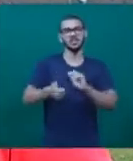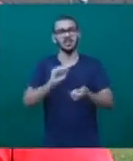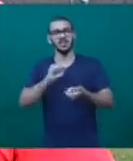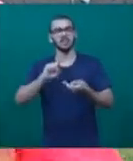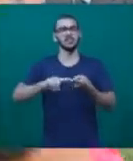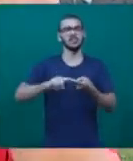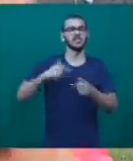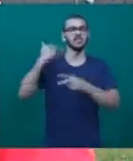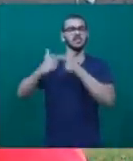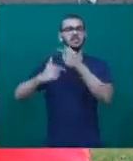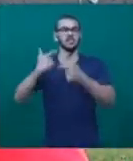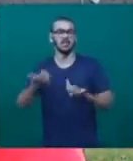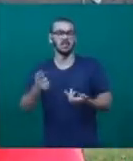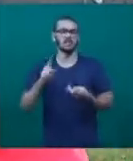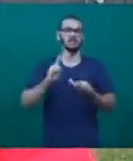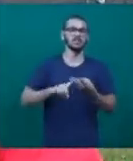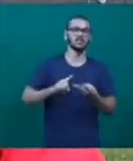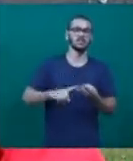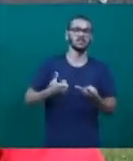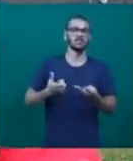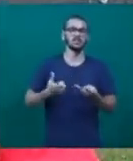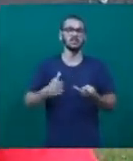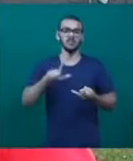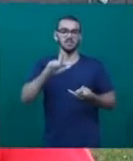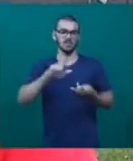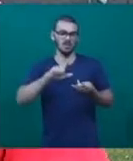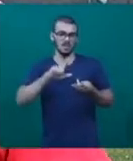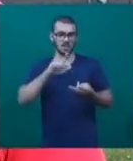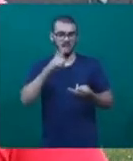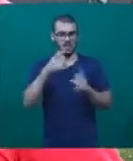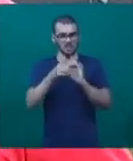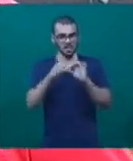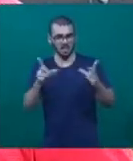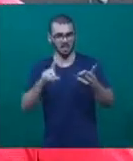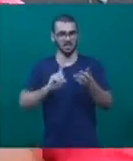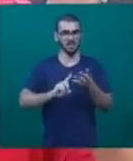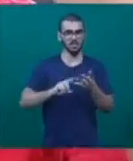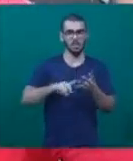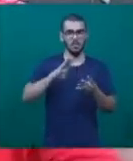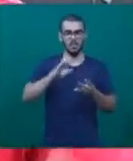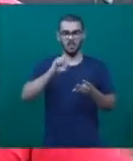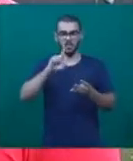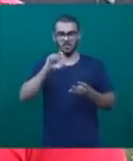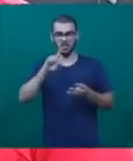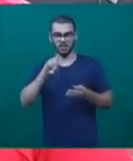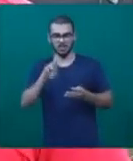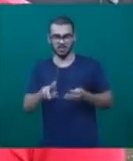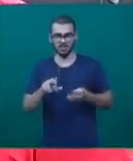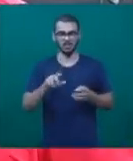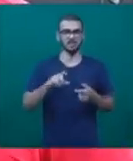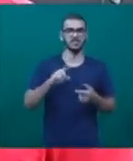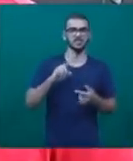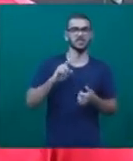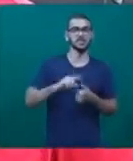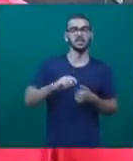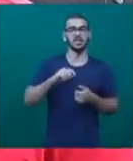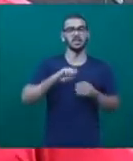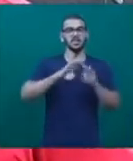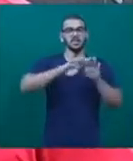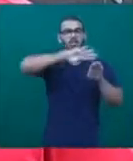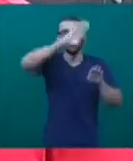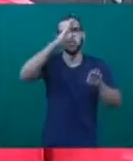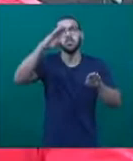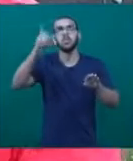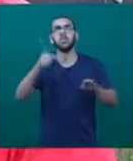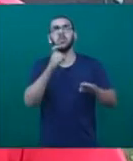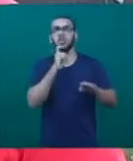escalada tradicional, escalada livre, boulder, psicobloc, escalada alpina, que é